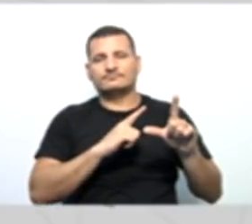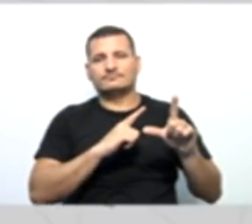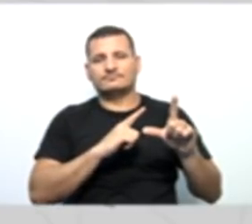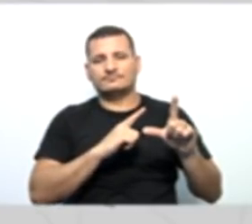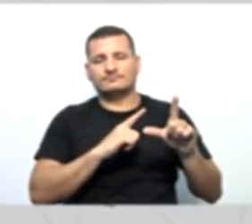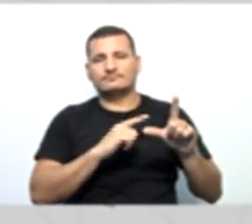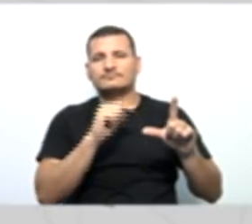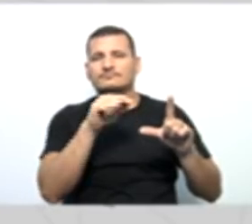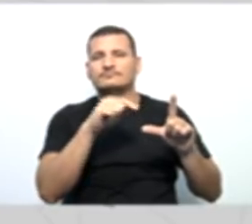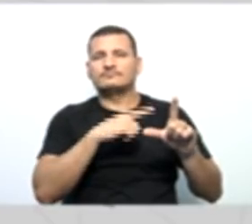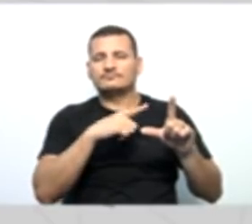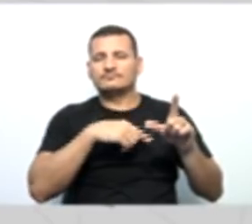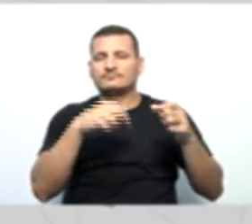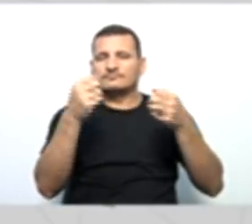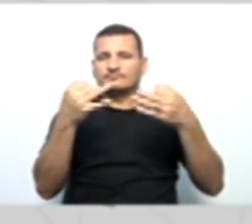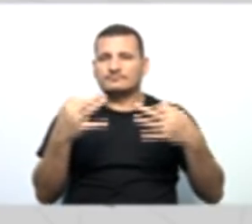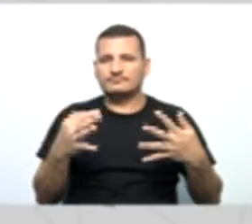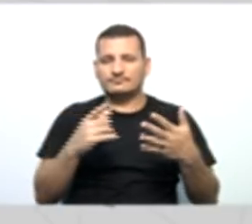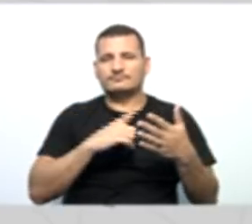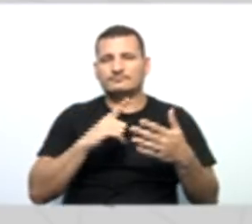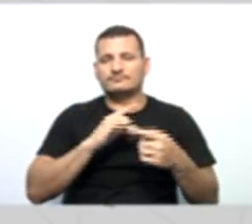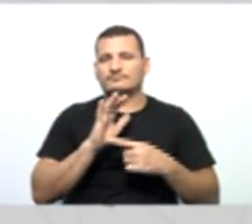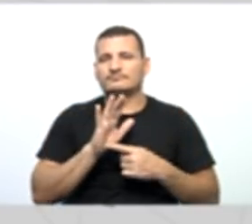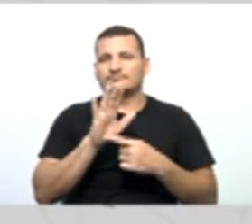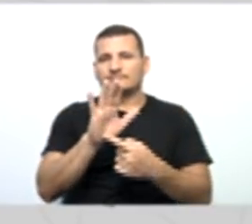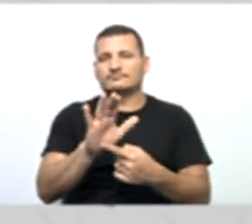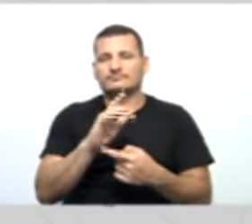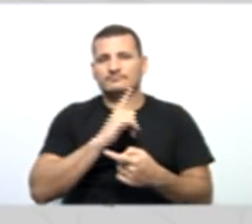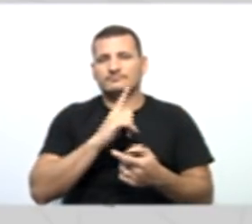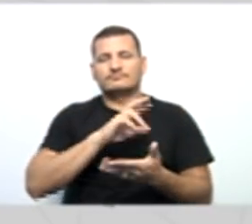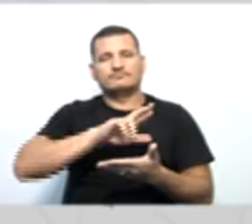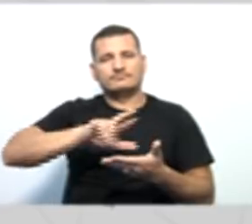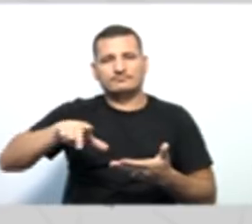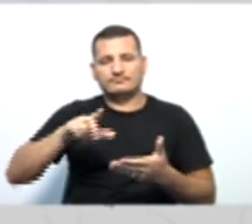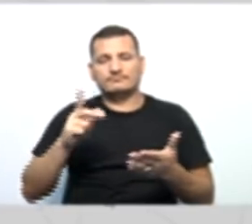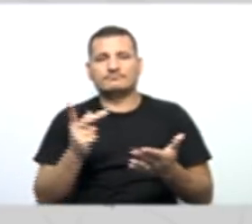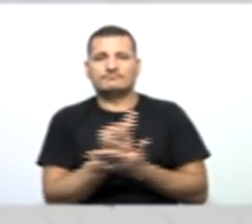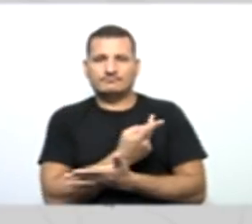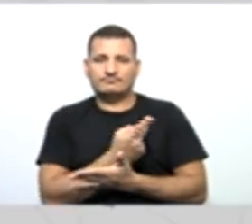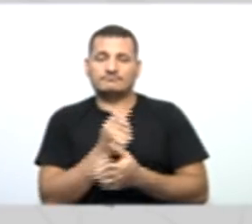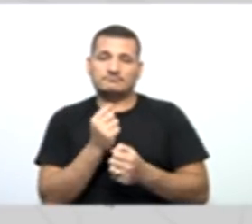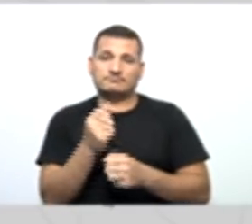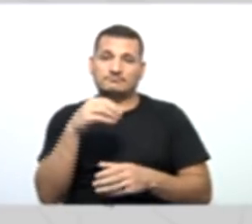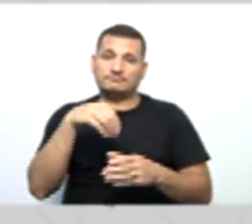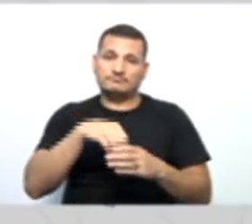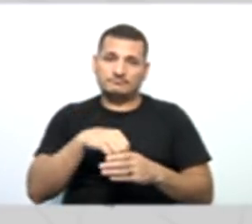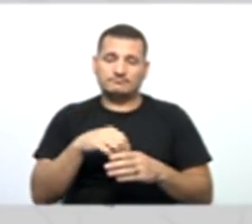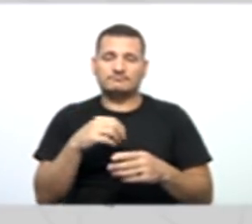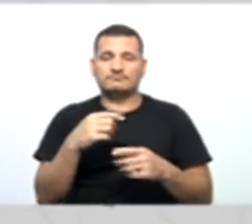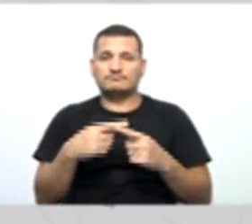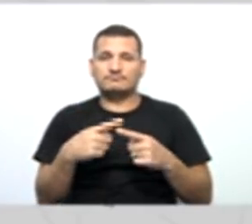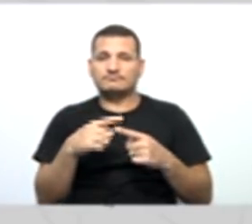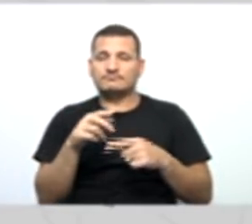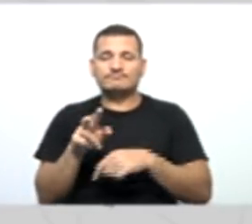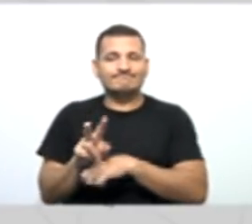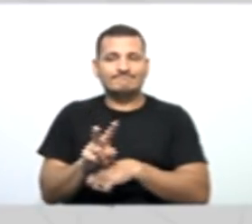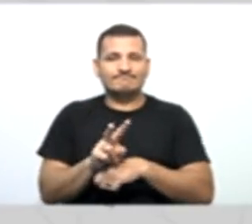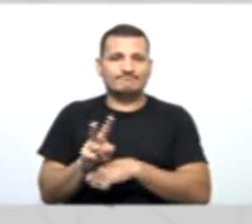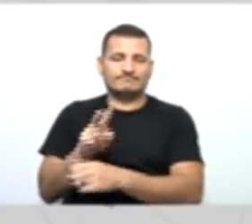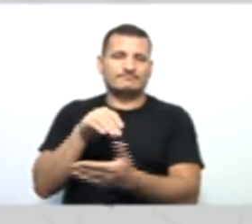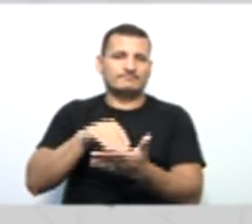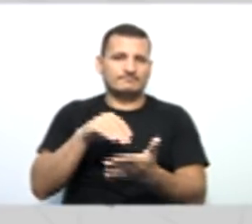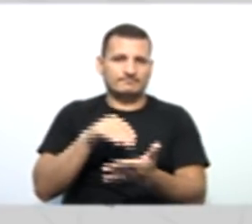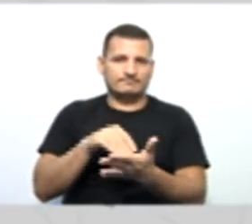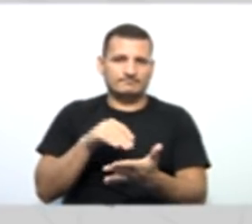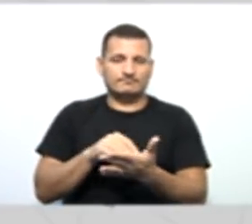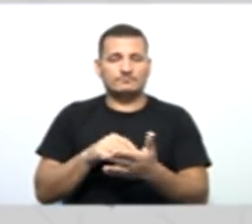ele comenta, ele demonstra, né, ele ilustra vários acidentes que podem acontecer pela falta de fiscalização, pela